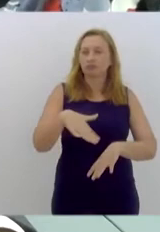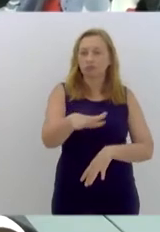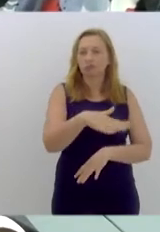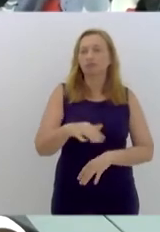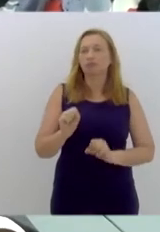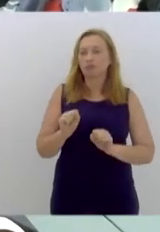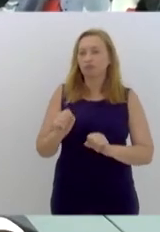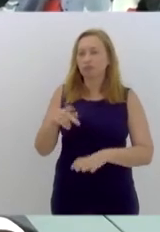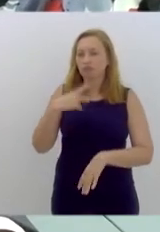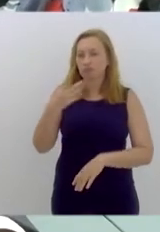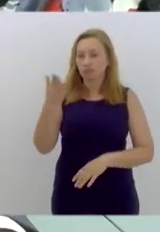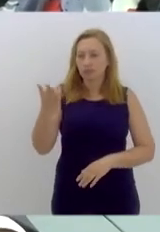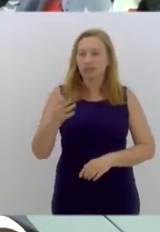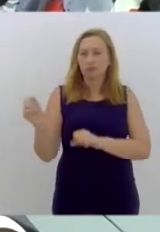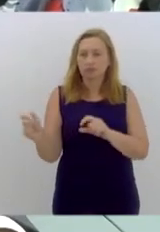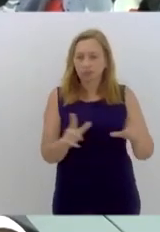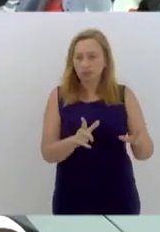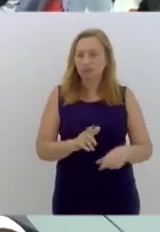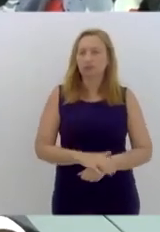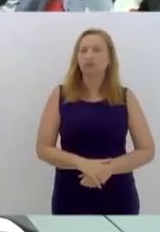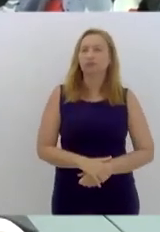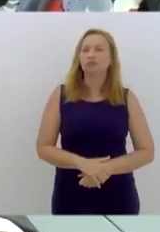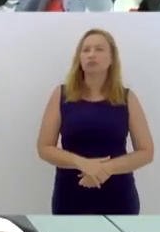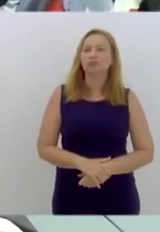Pode passar, por favor.